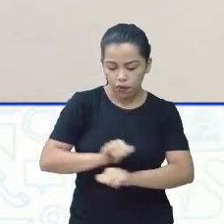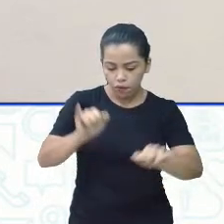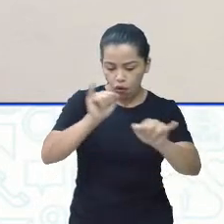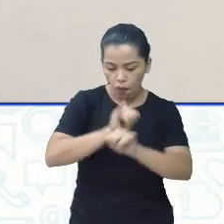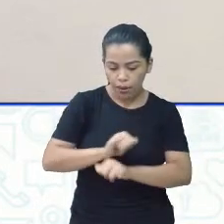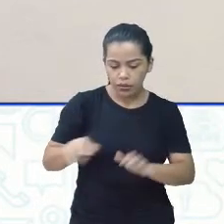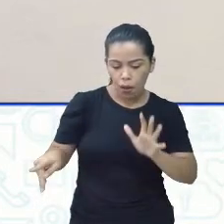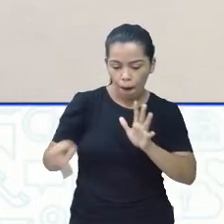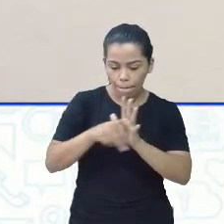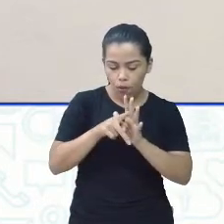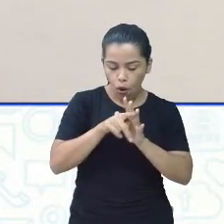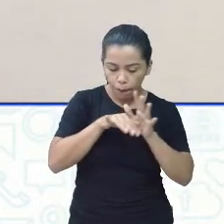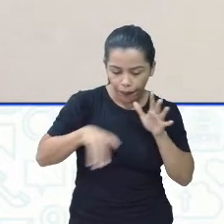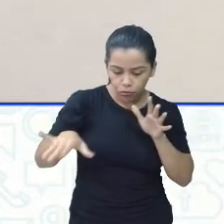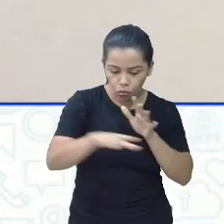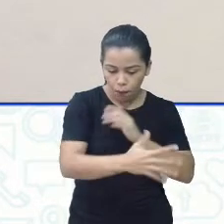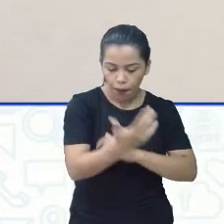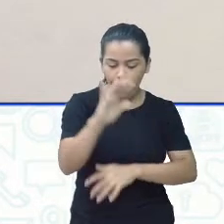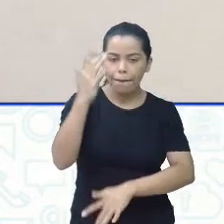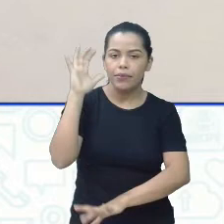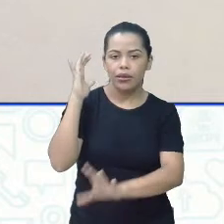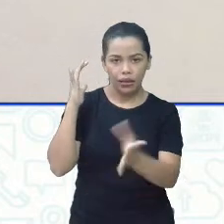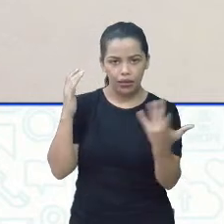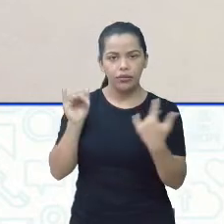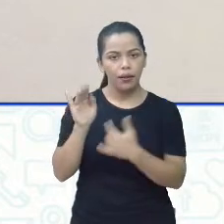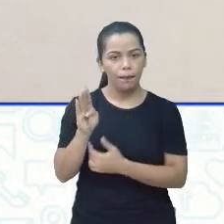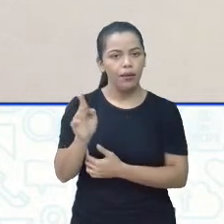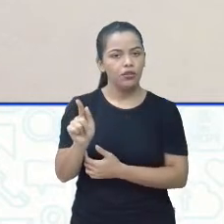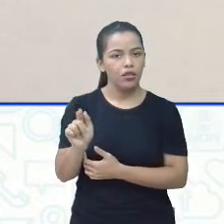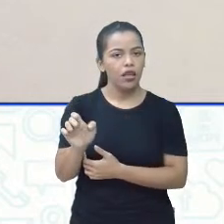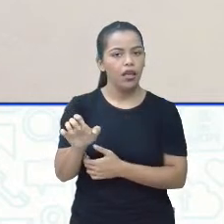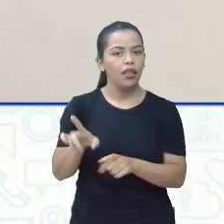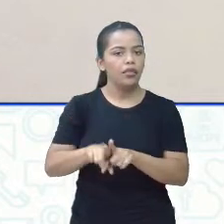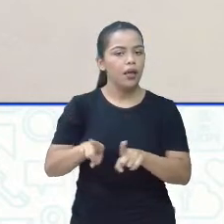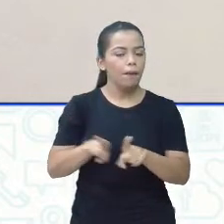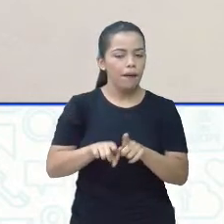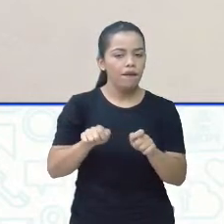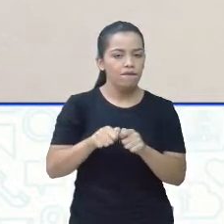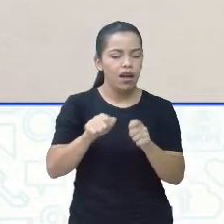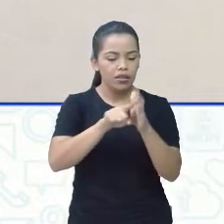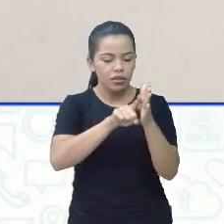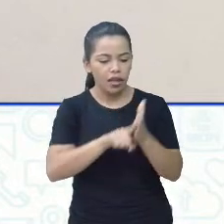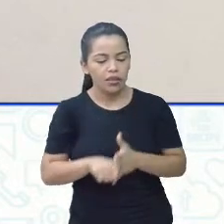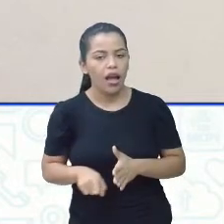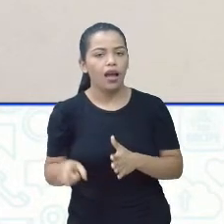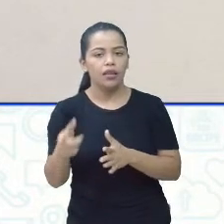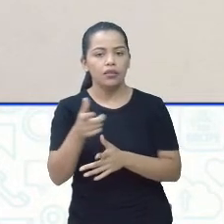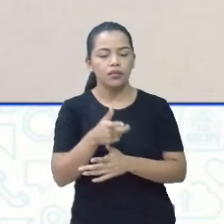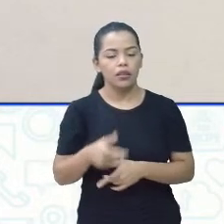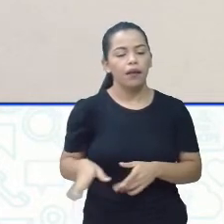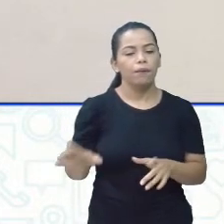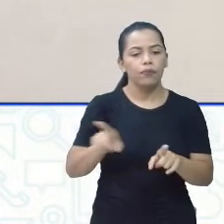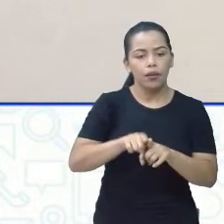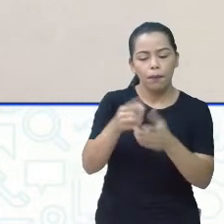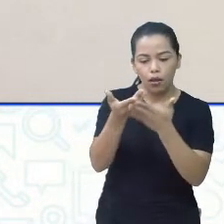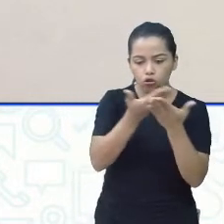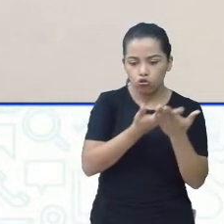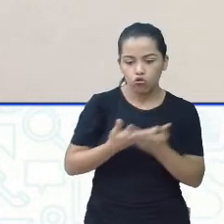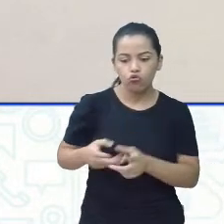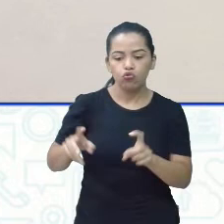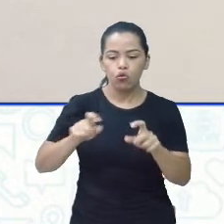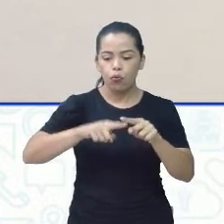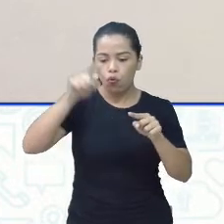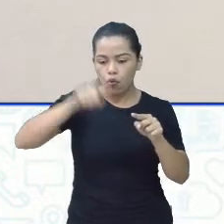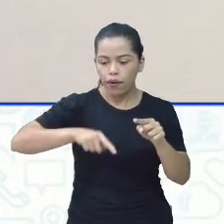IBGE também faz essa análise e controle da situação ambiental, né, através de gráficos e